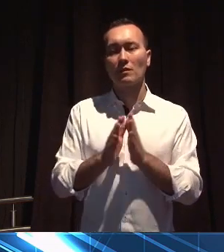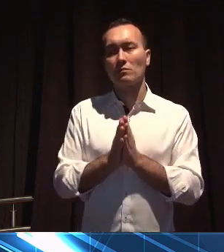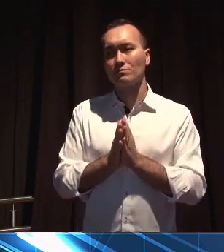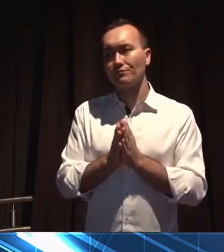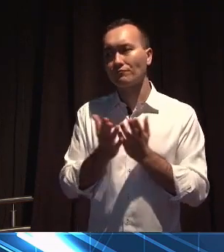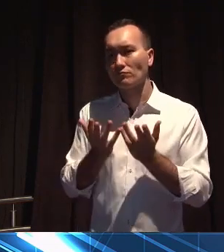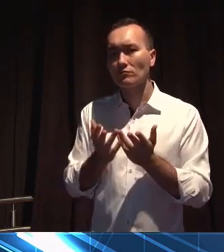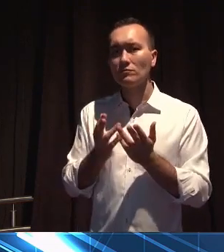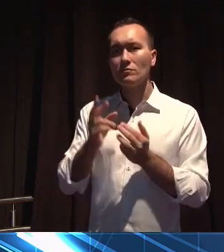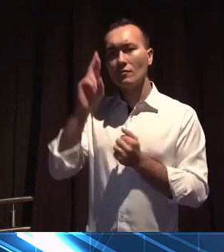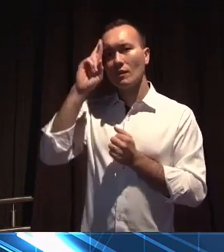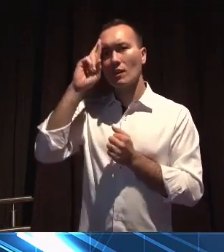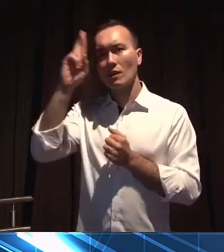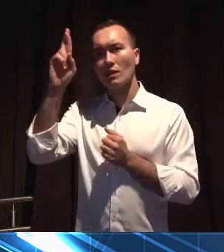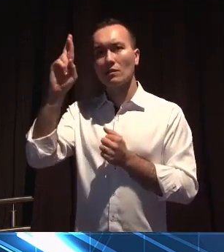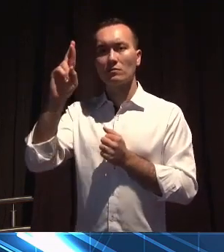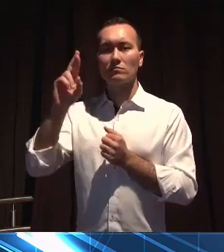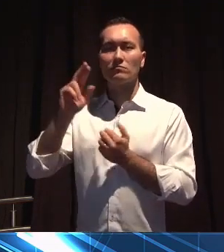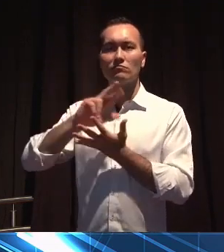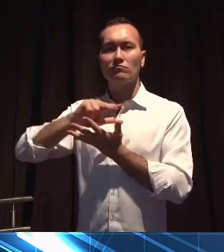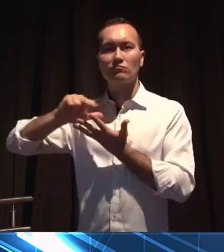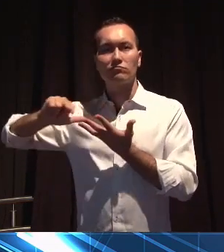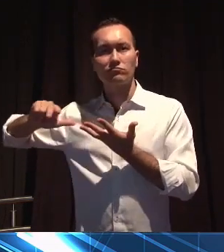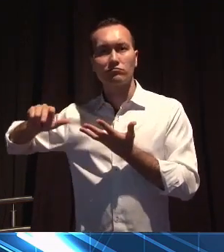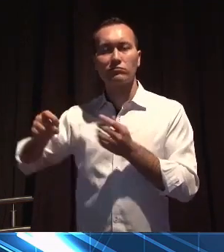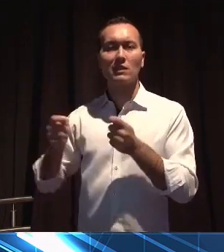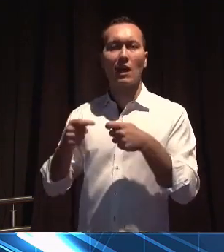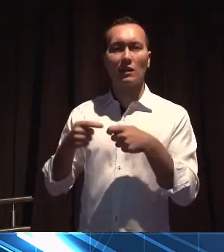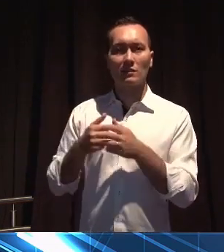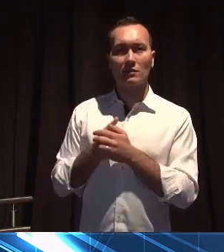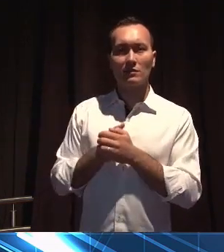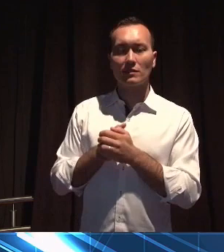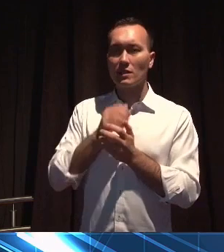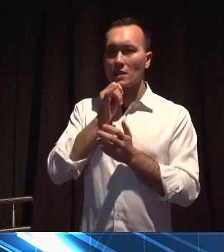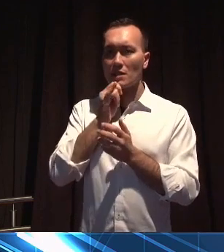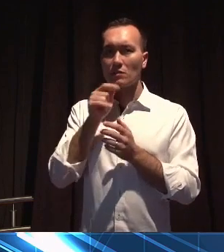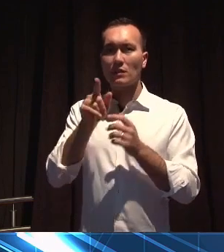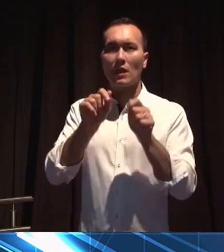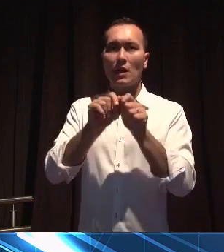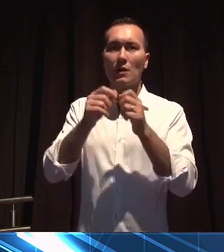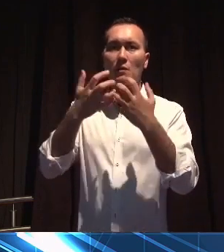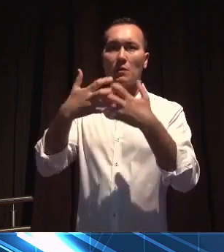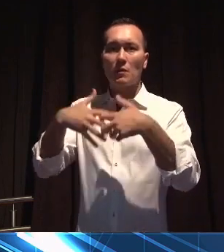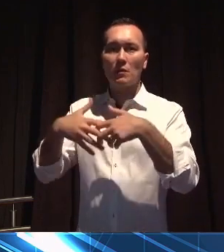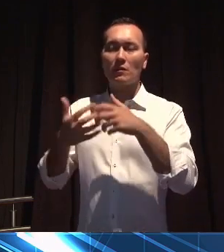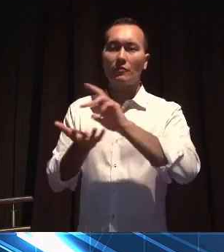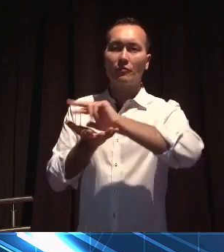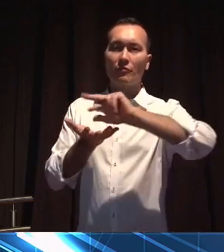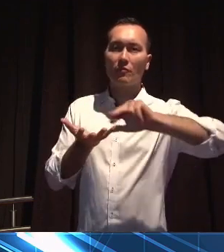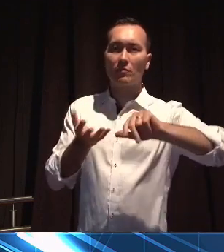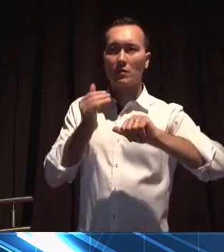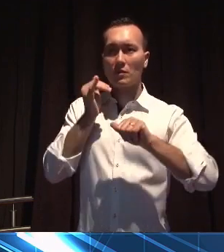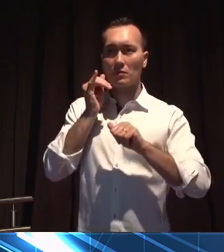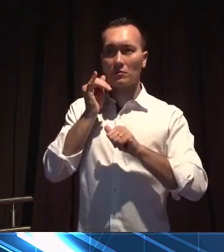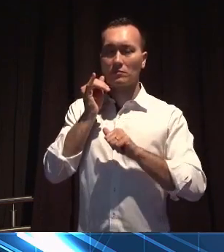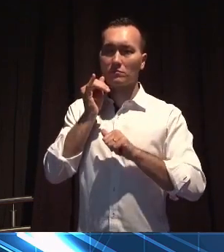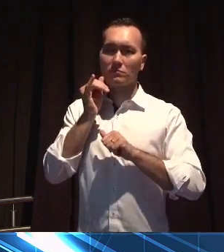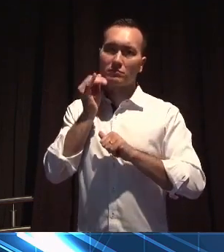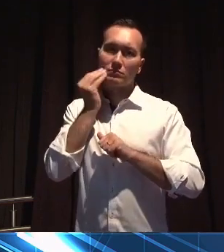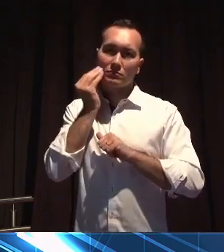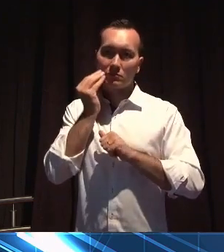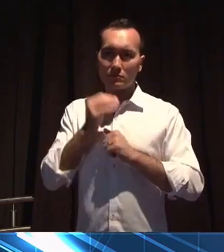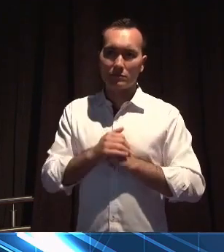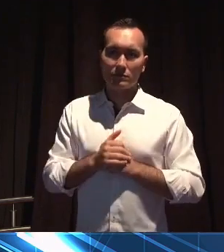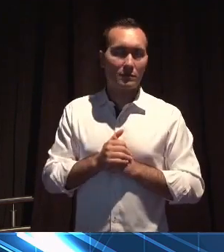funções só que a ideia mesmo você ter Abstrações e implementações alternativas beleza mas Open Close Eu dirigi